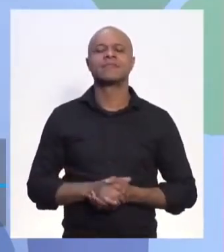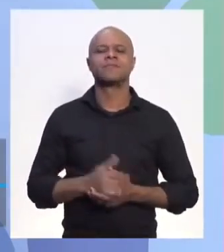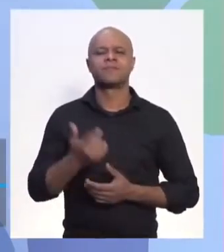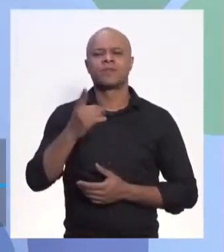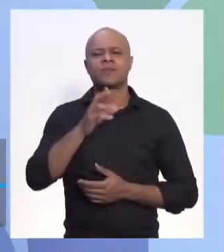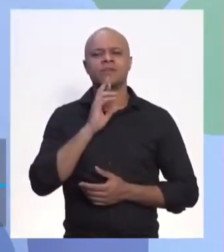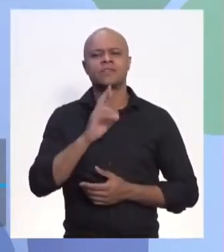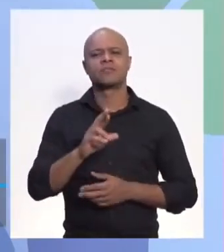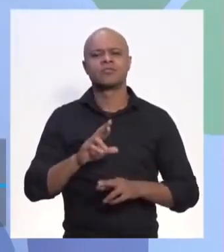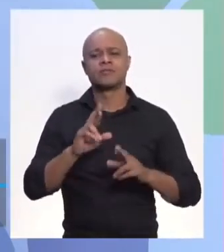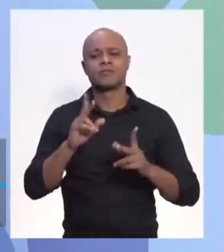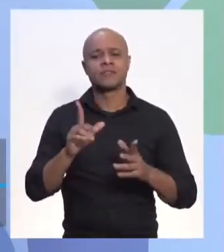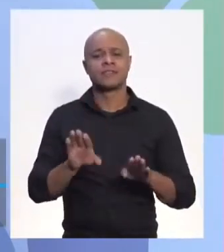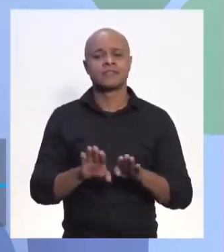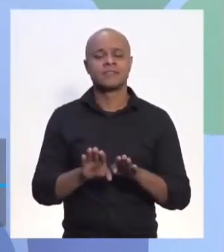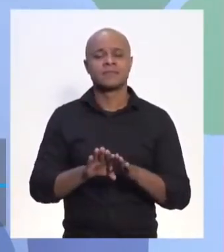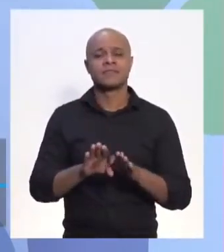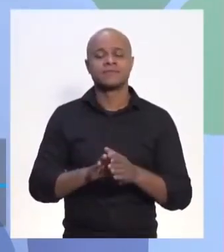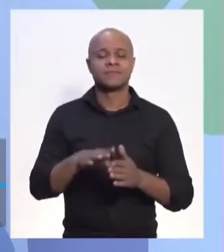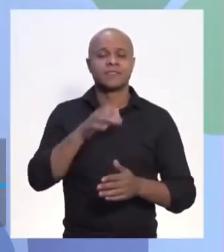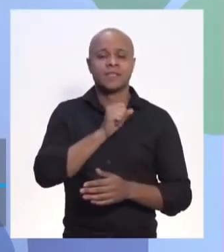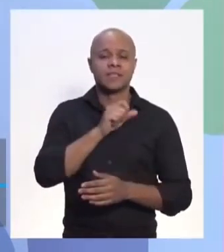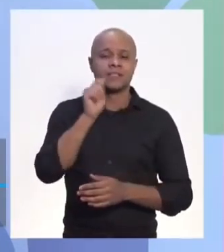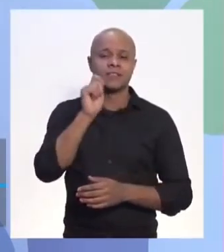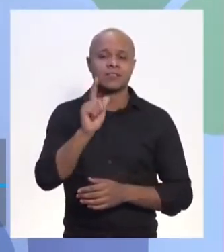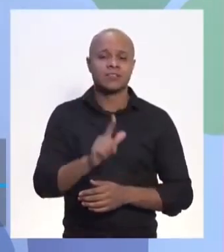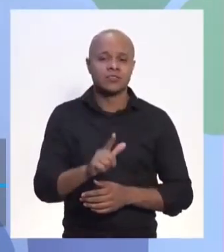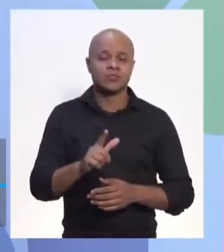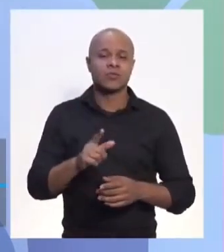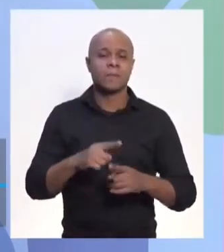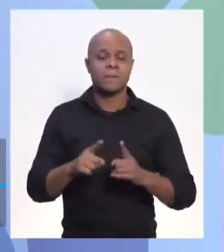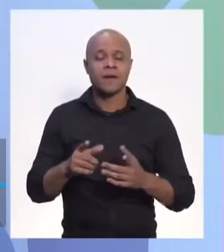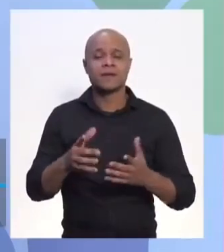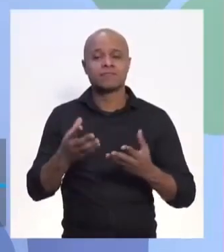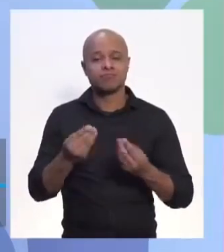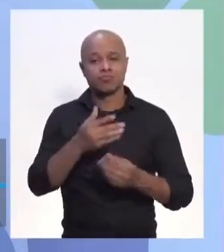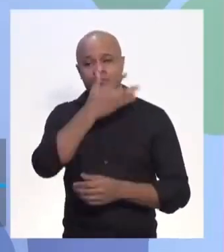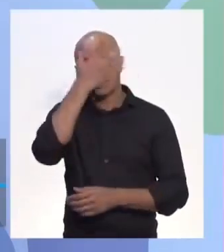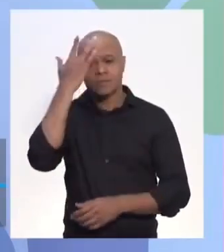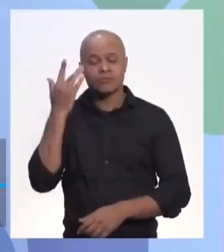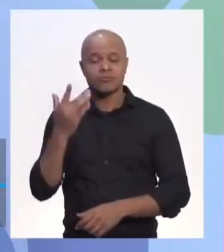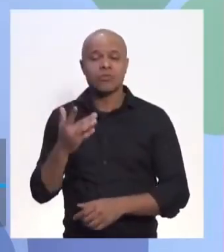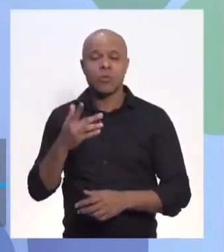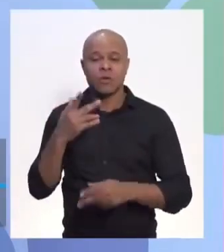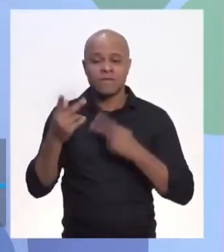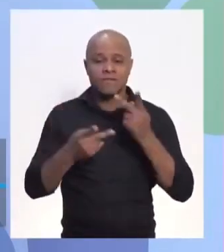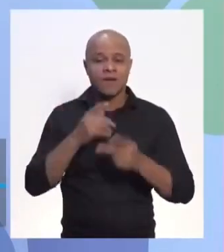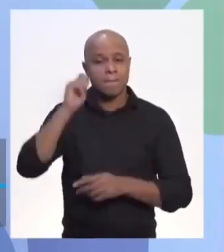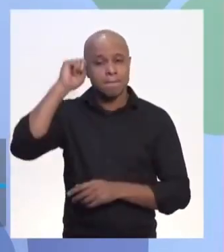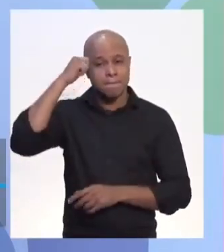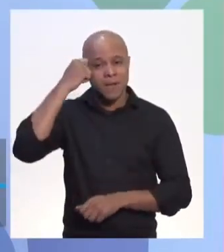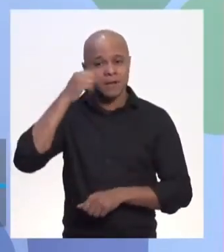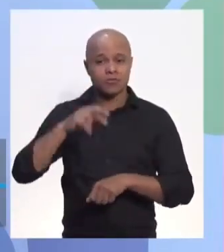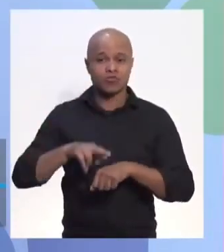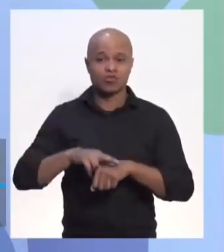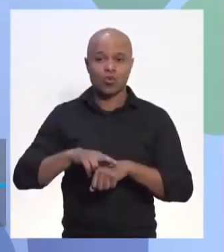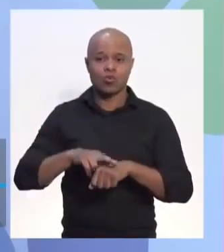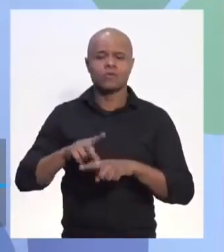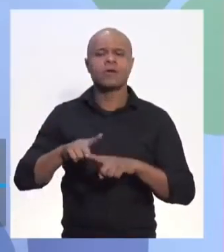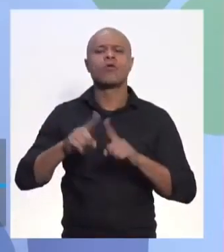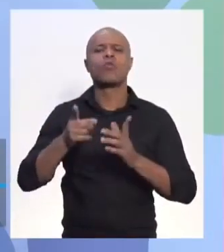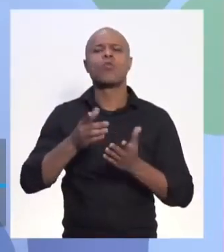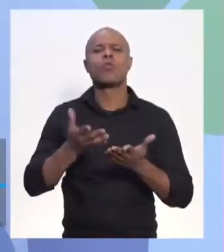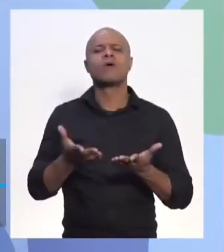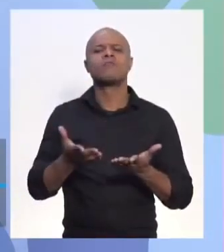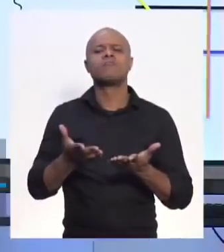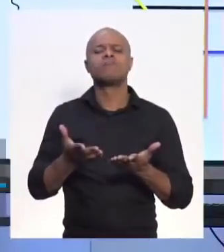de resposta. Laranja e azul, sim, do Enzo. Mas a maioria foi no preto e roxo. Legal, e qual né? que é a resposta?